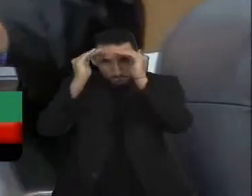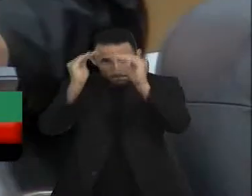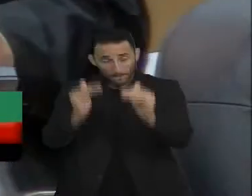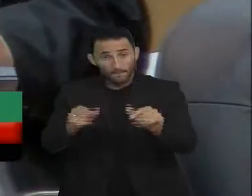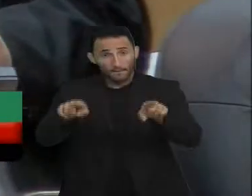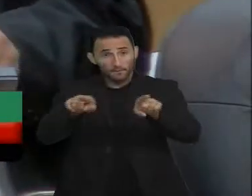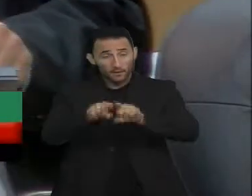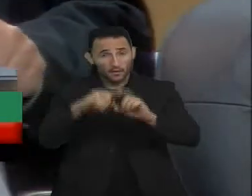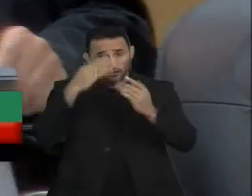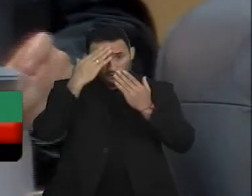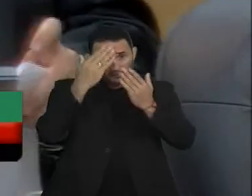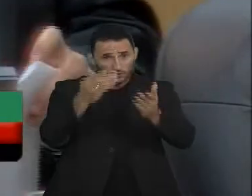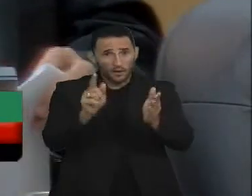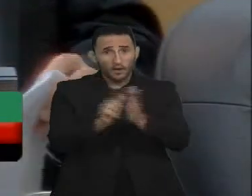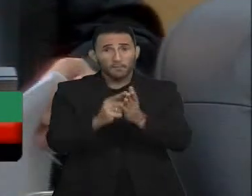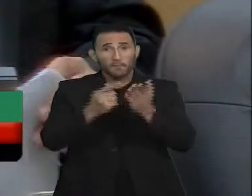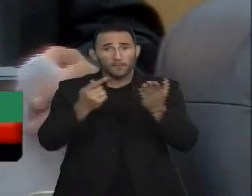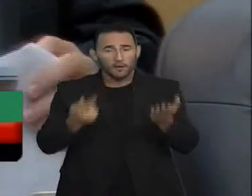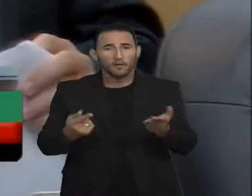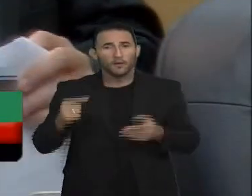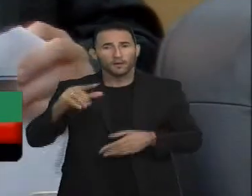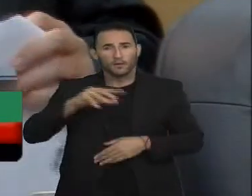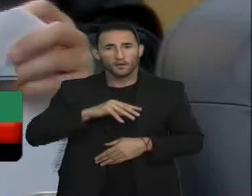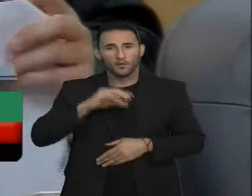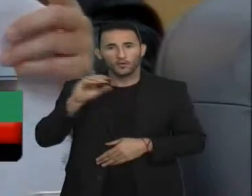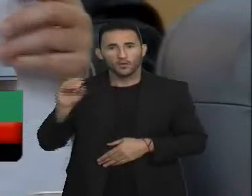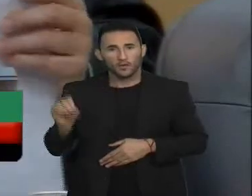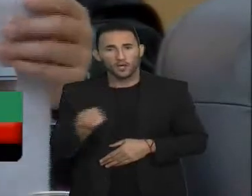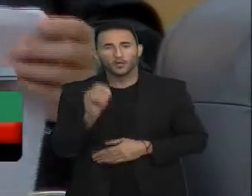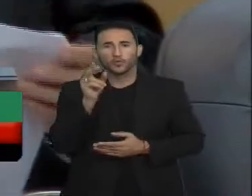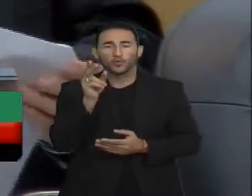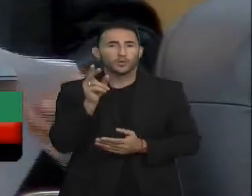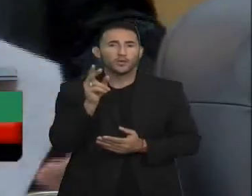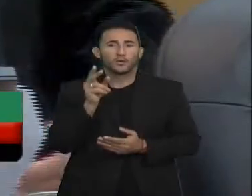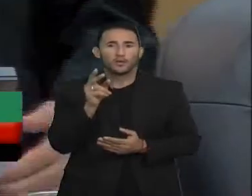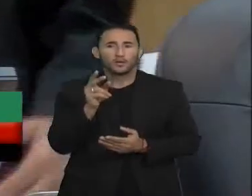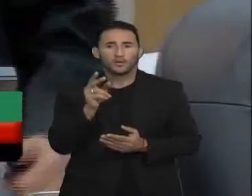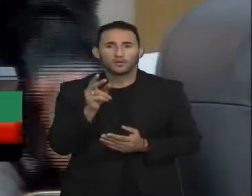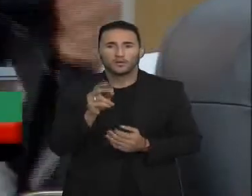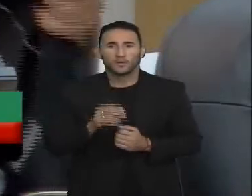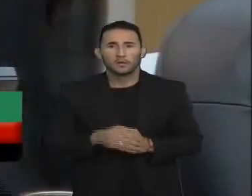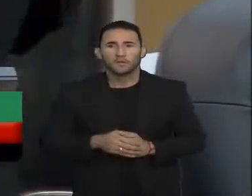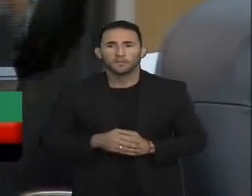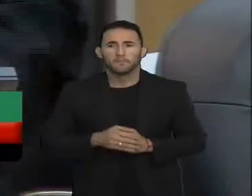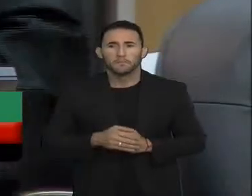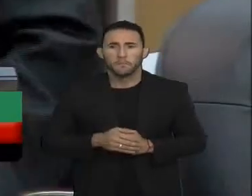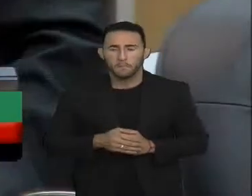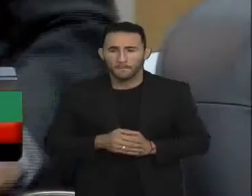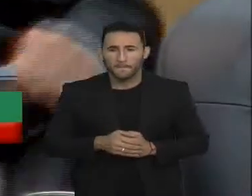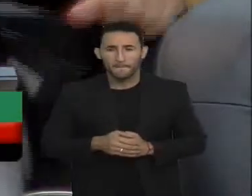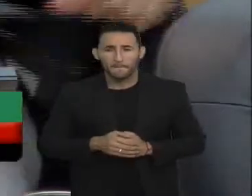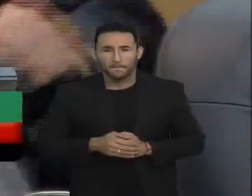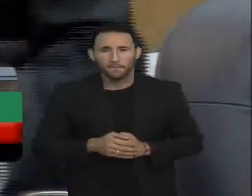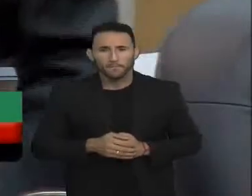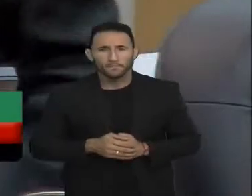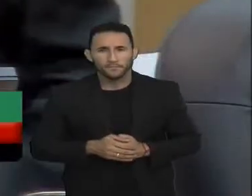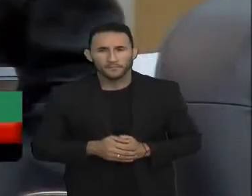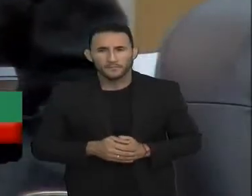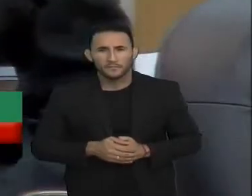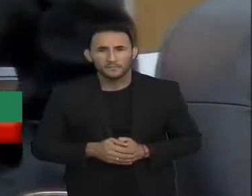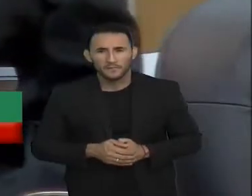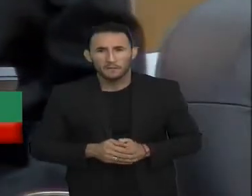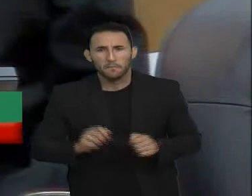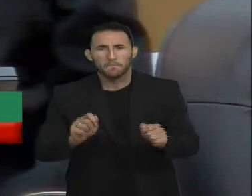imprensa que, da cidade de Osasco, que não ficou dando publicidade, vereador Delbo, nessa